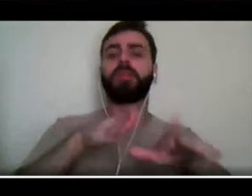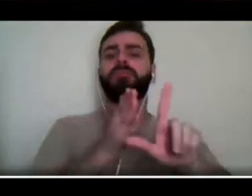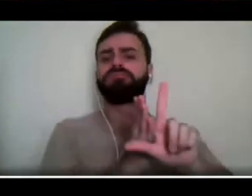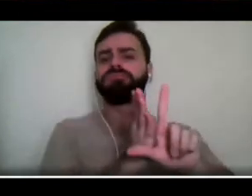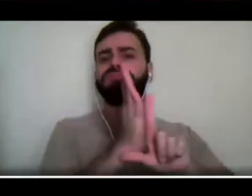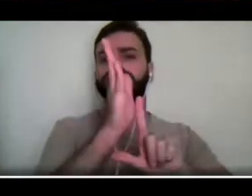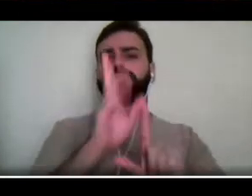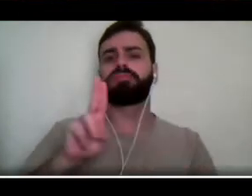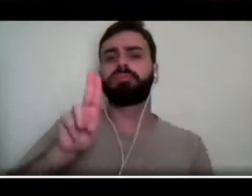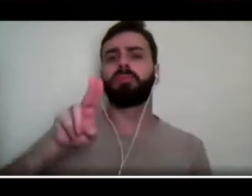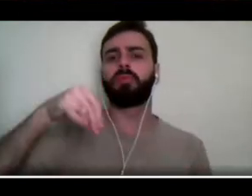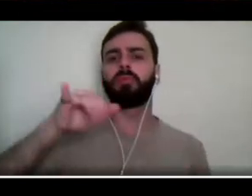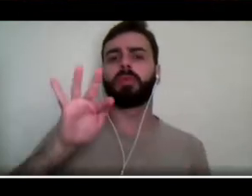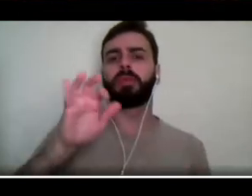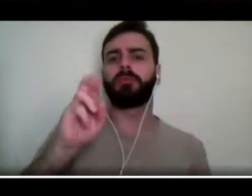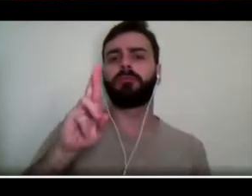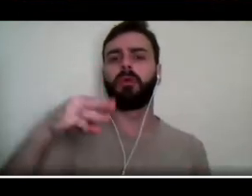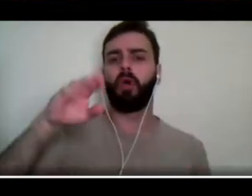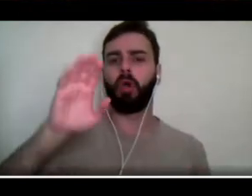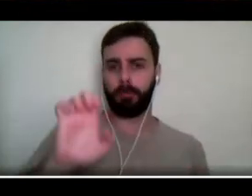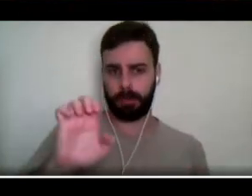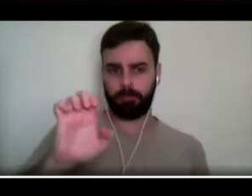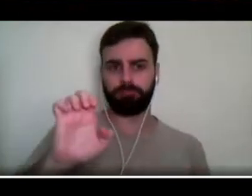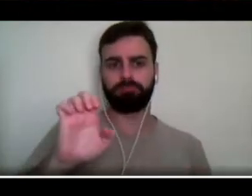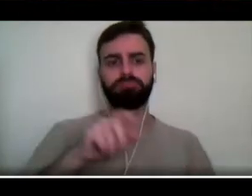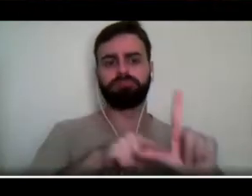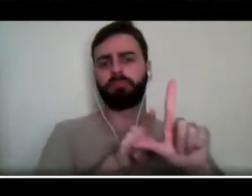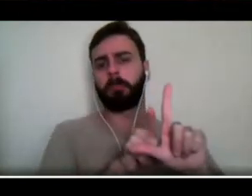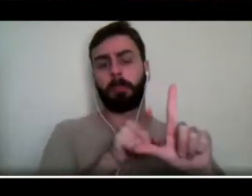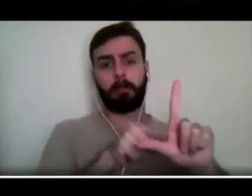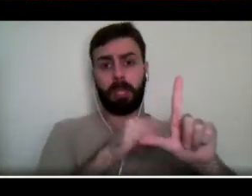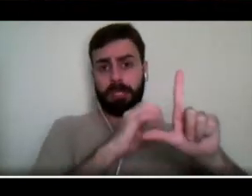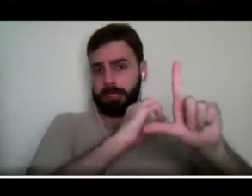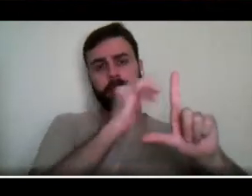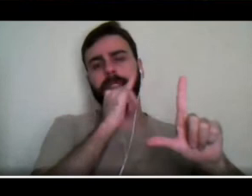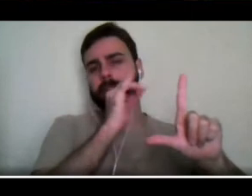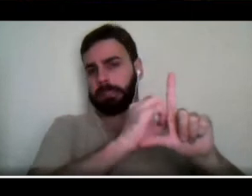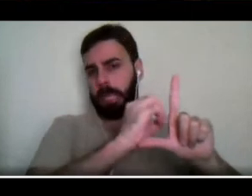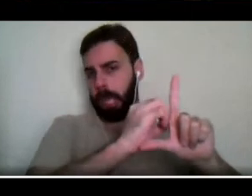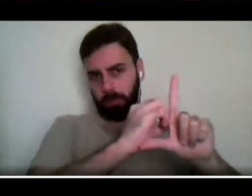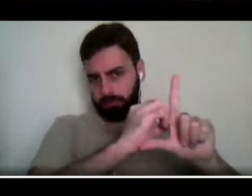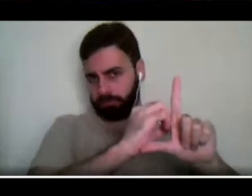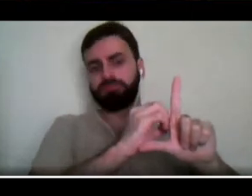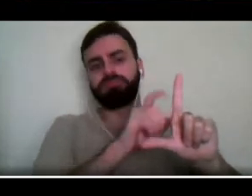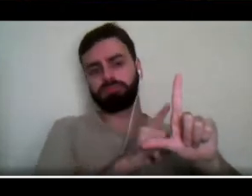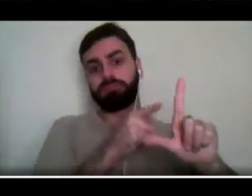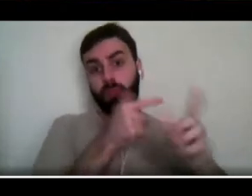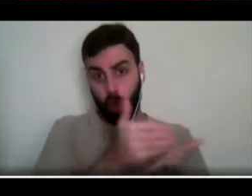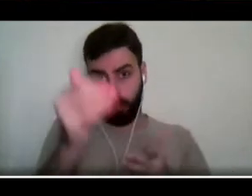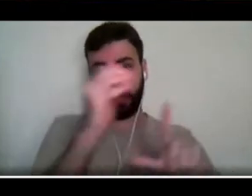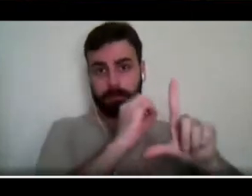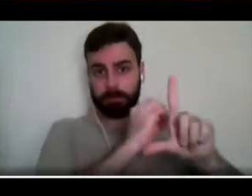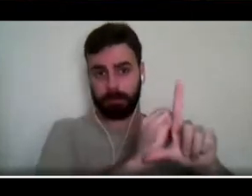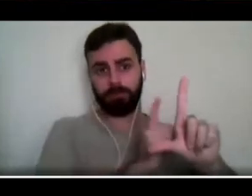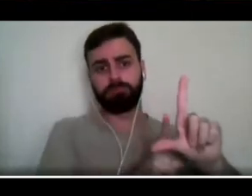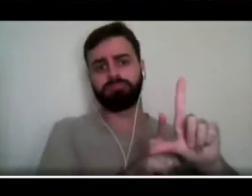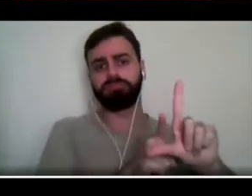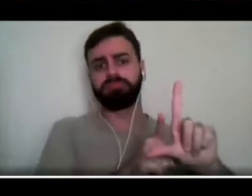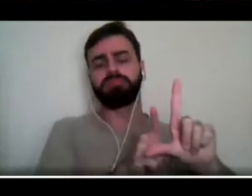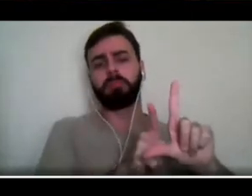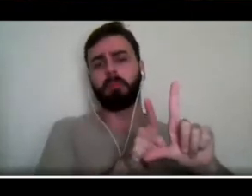igual a zero, então ele parte do zero aqui, ó, vezes 1 Vx vezes t, né? Como que a